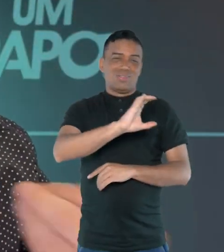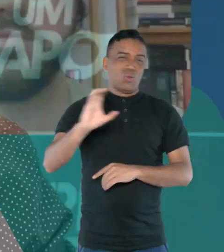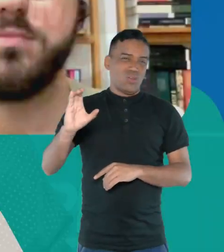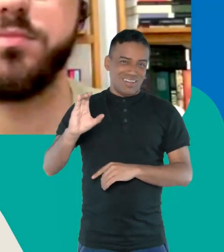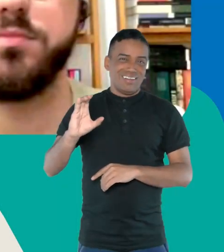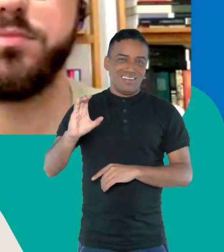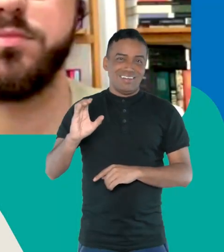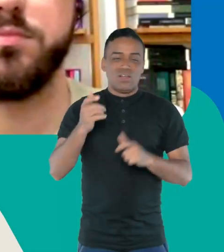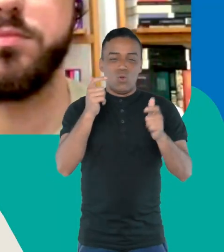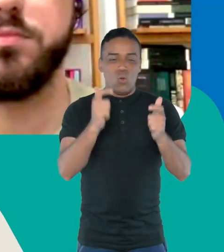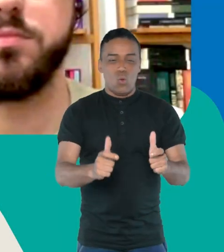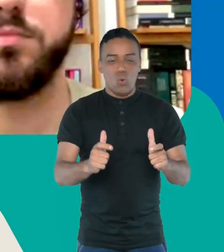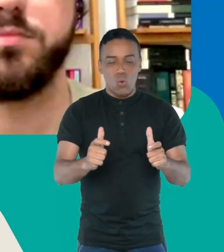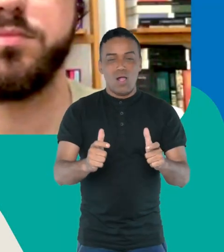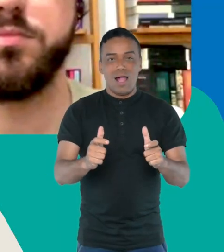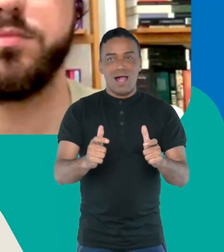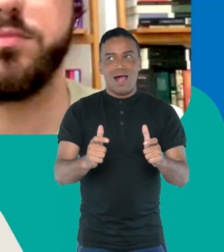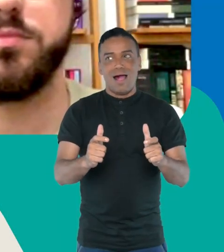de um lugar